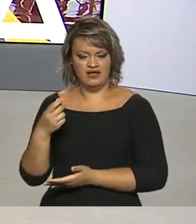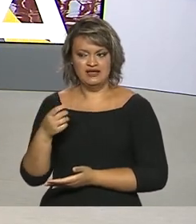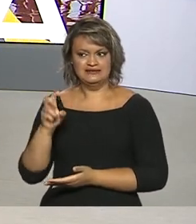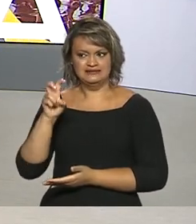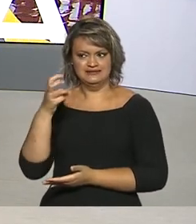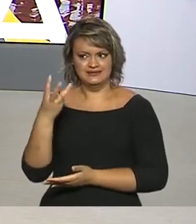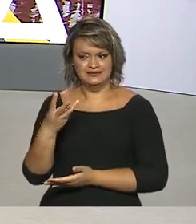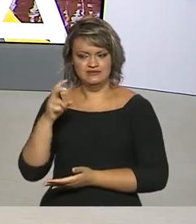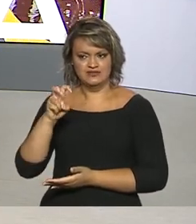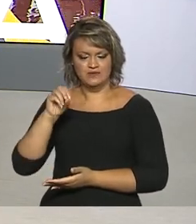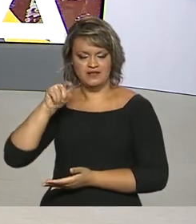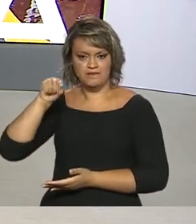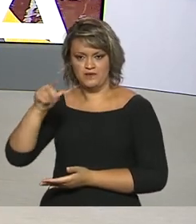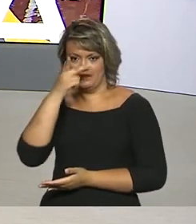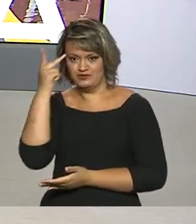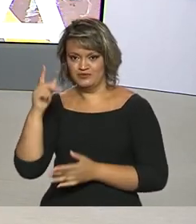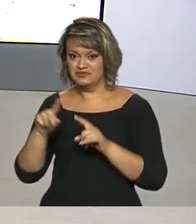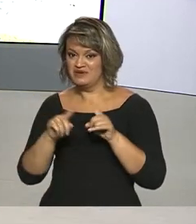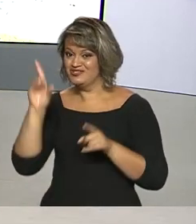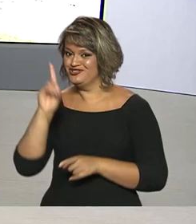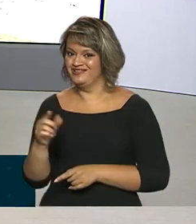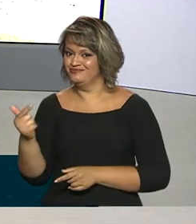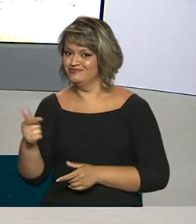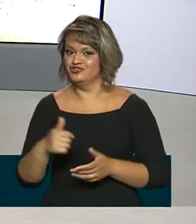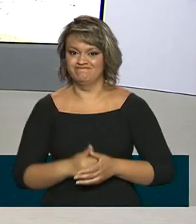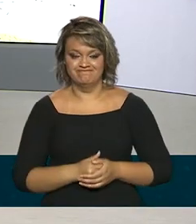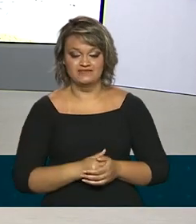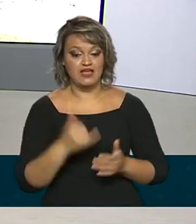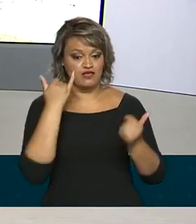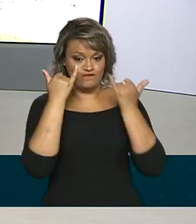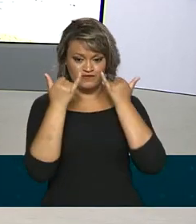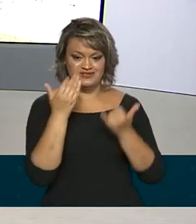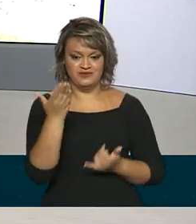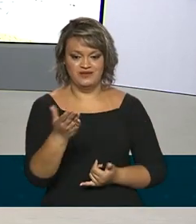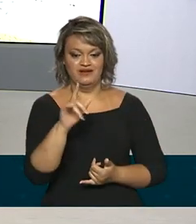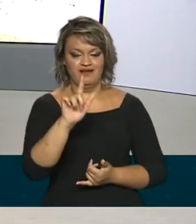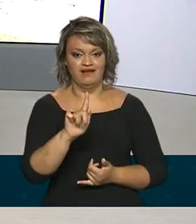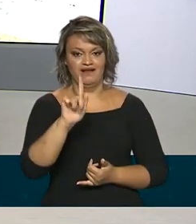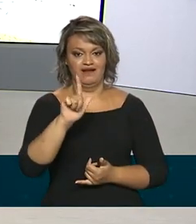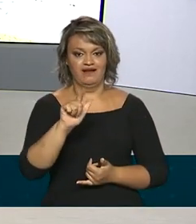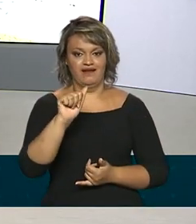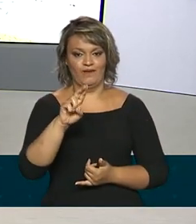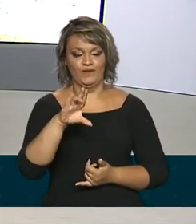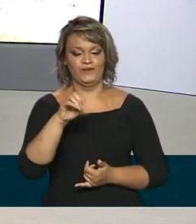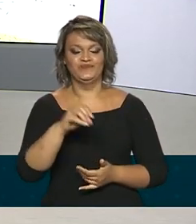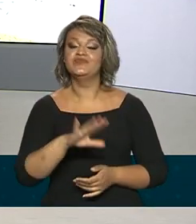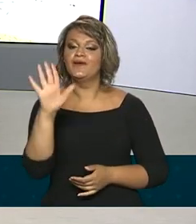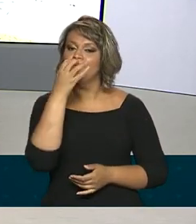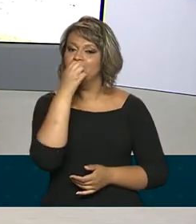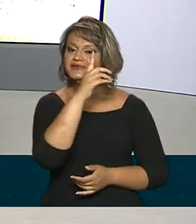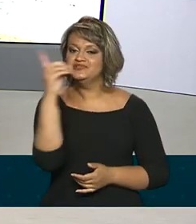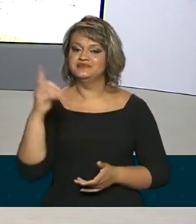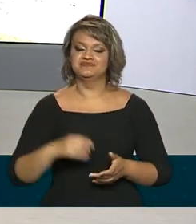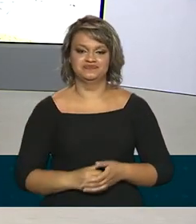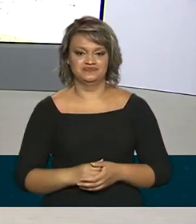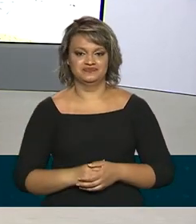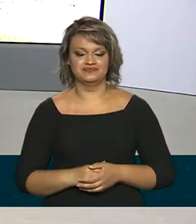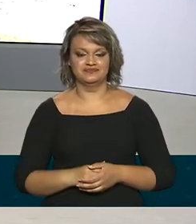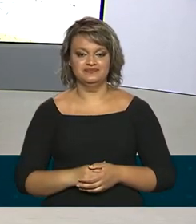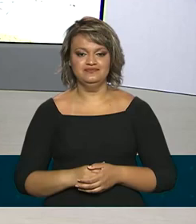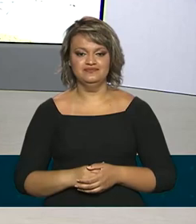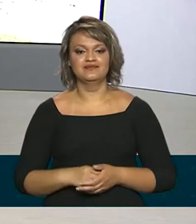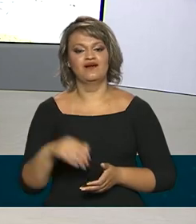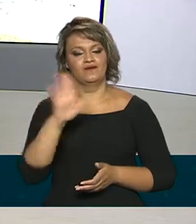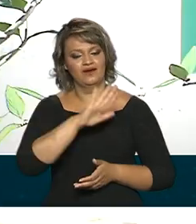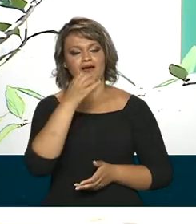mil pessoas. O repórter Glauco de Queiroz tem as informações ao vivo pra gente. Oi Glauco, bom dia. Olá